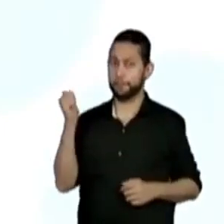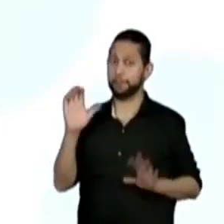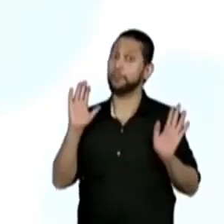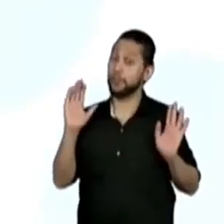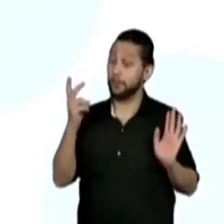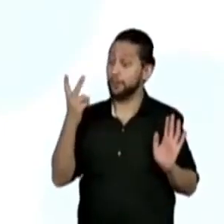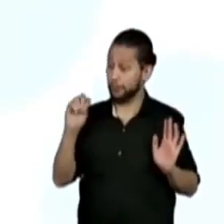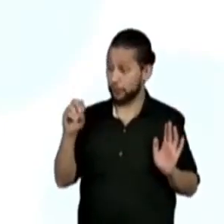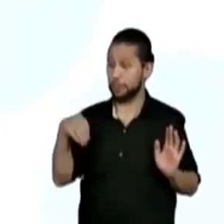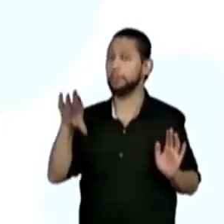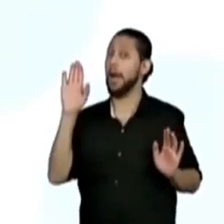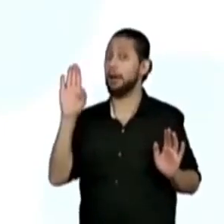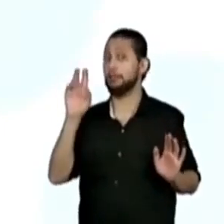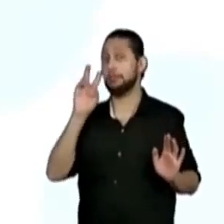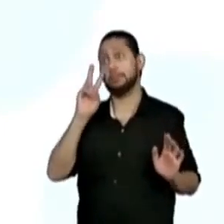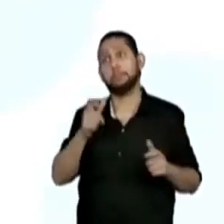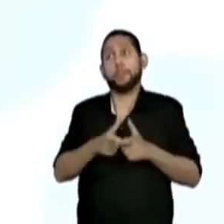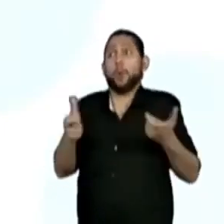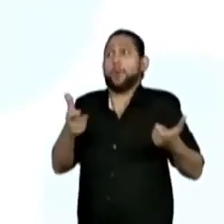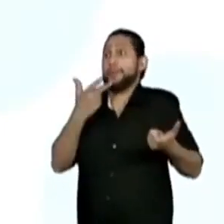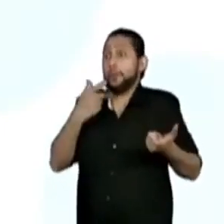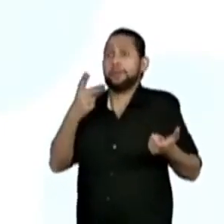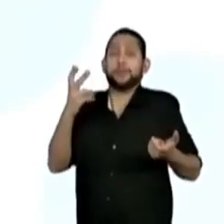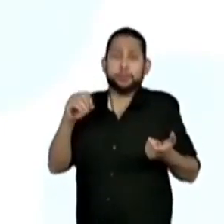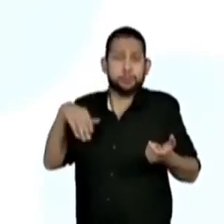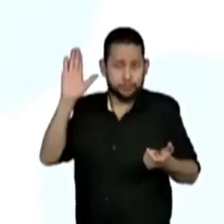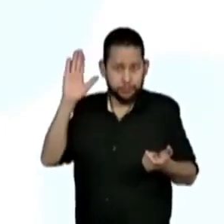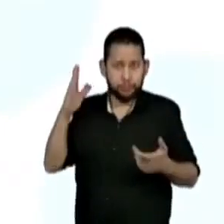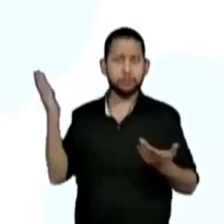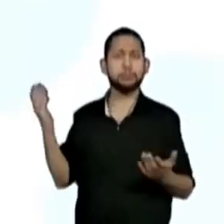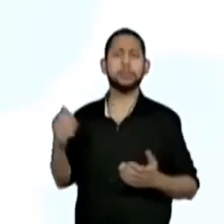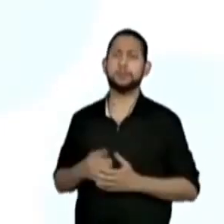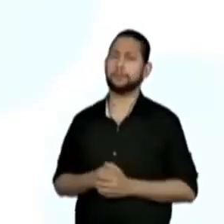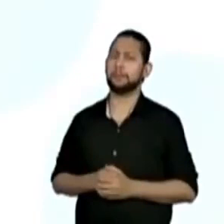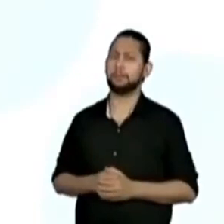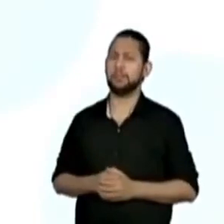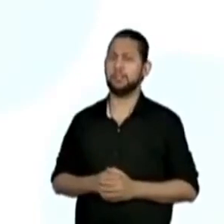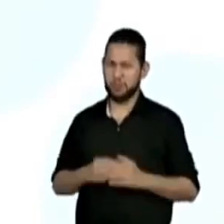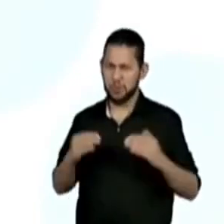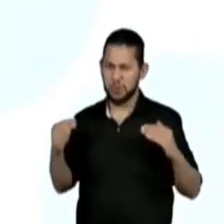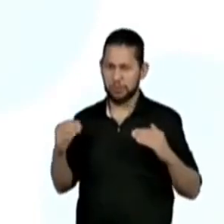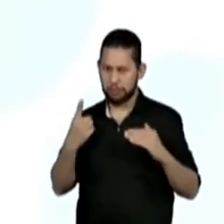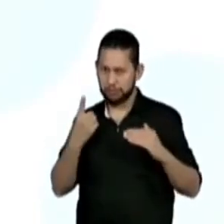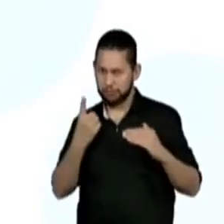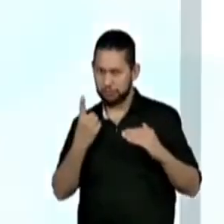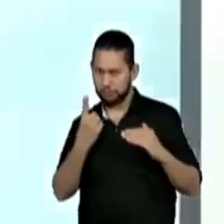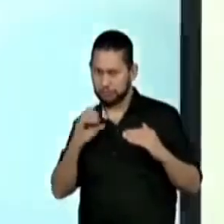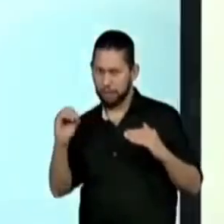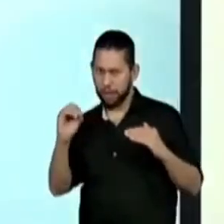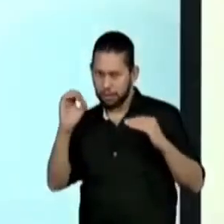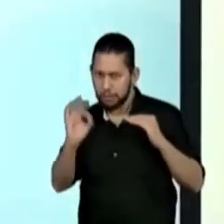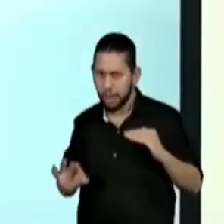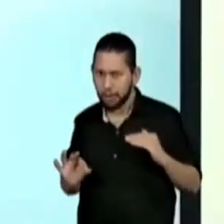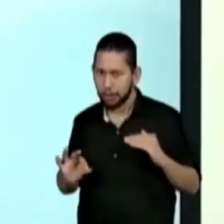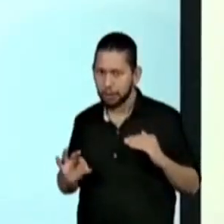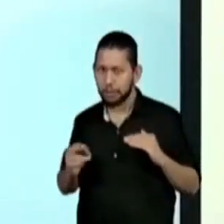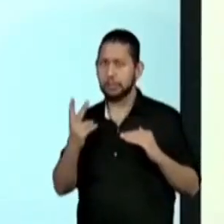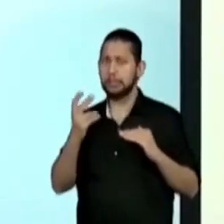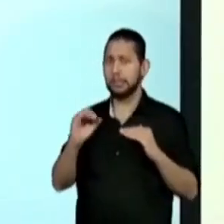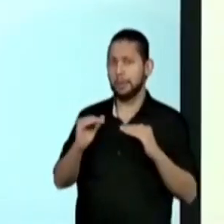que tem mais de 20 a grande maioria disse mais de 20 Mas será que ela tem 100 mais de